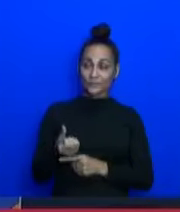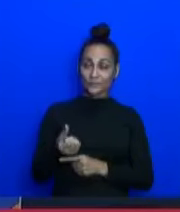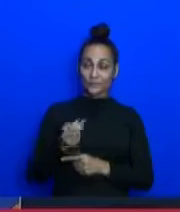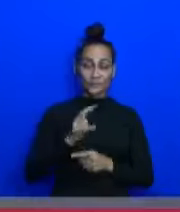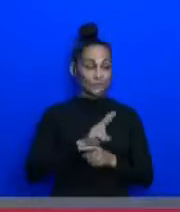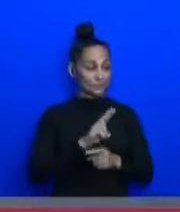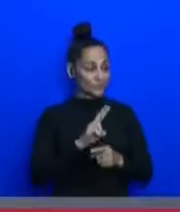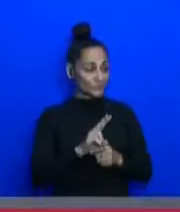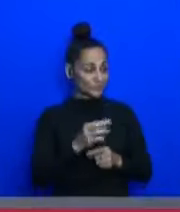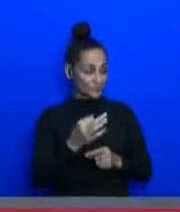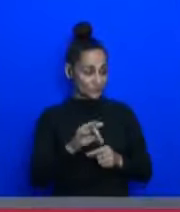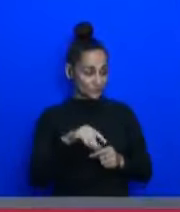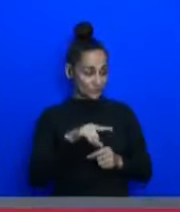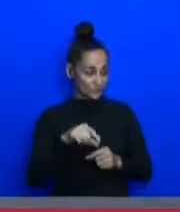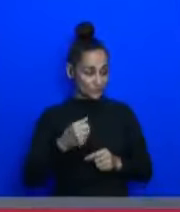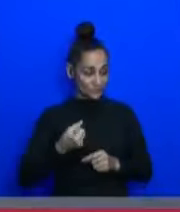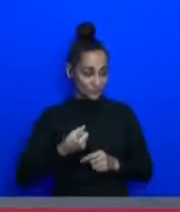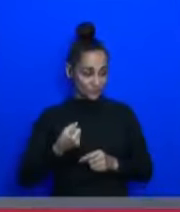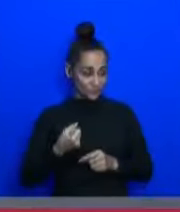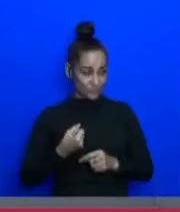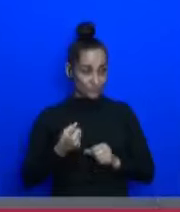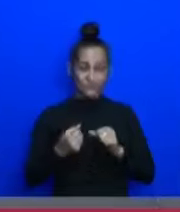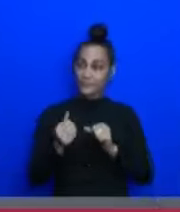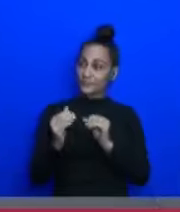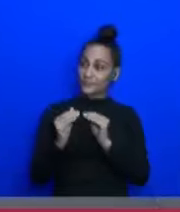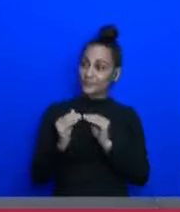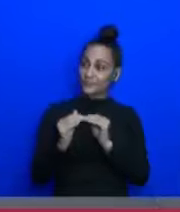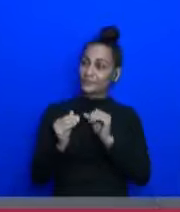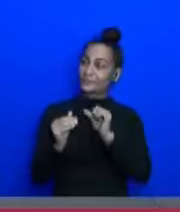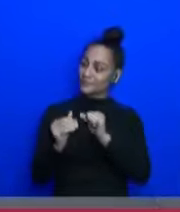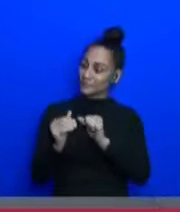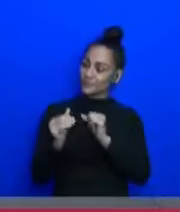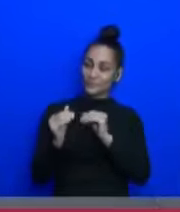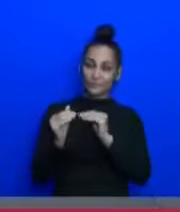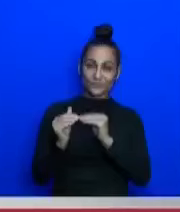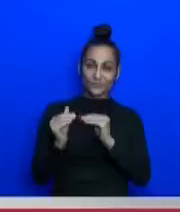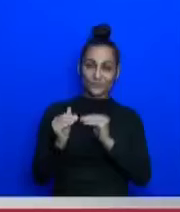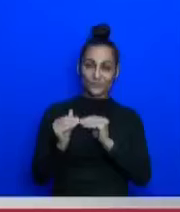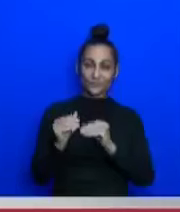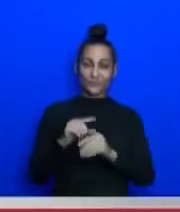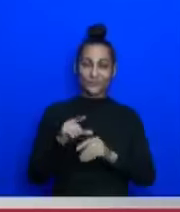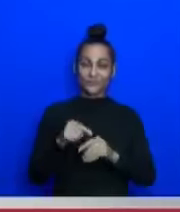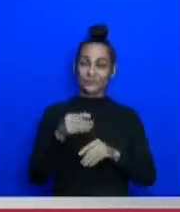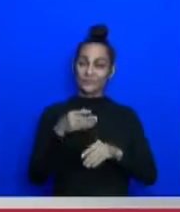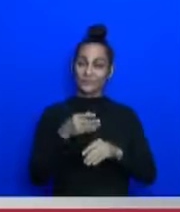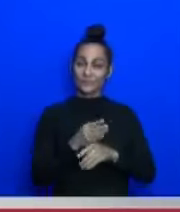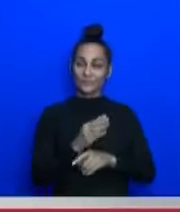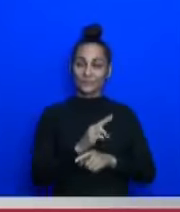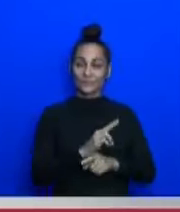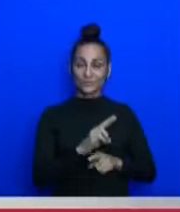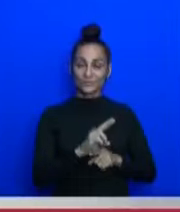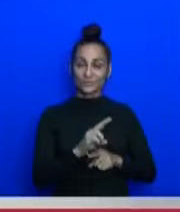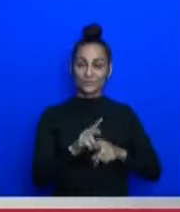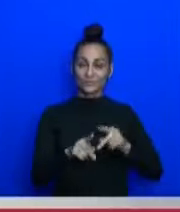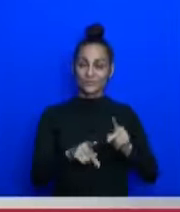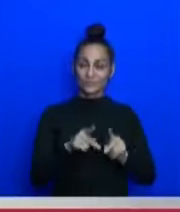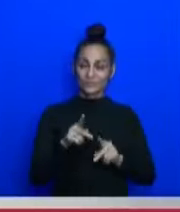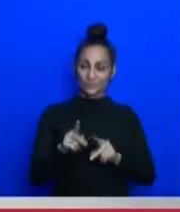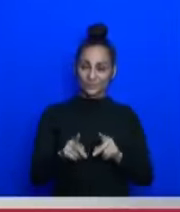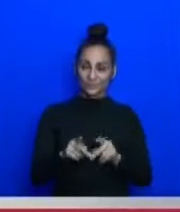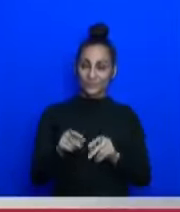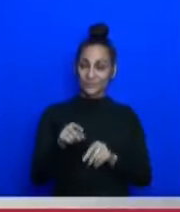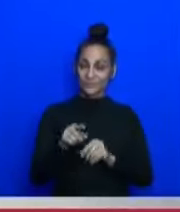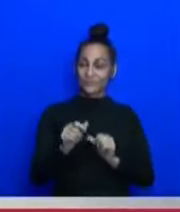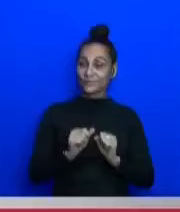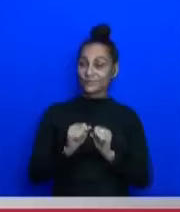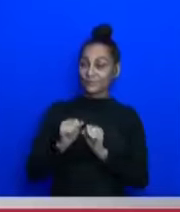46. Senhoras auditoras, confirmam os números sorteados? Sim, confirmo. Sim, confirmo. Números sorteados confirmados pelas nossas auditoras populares. Então